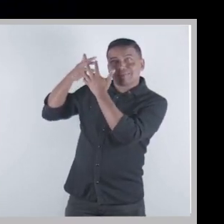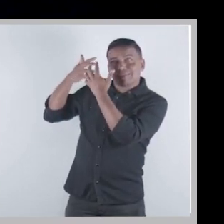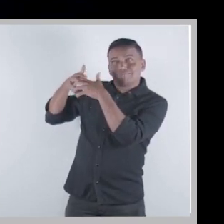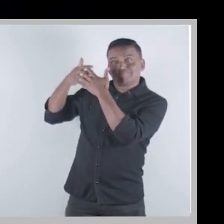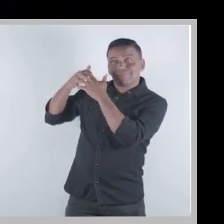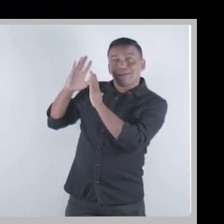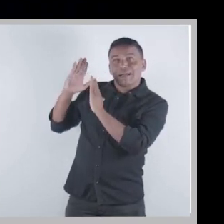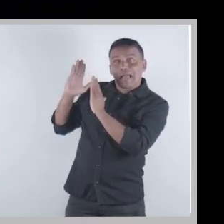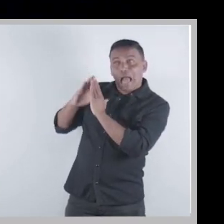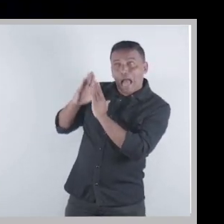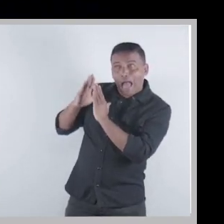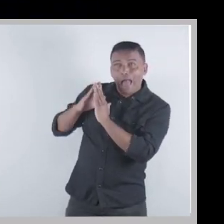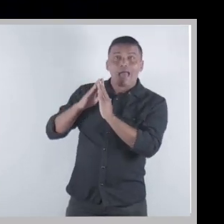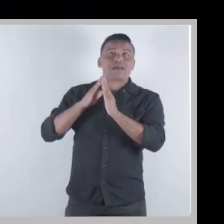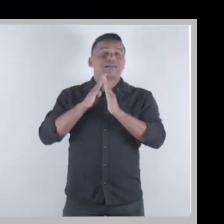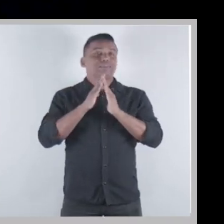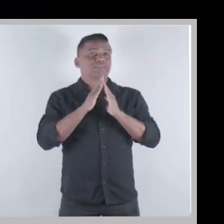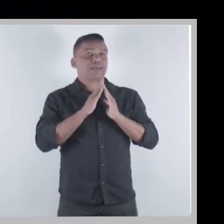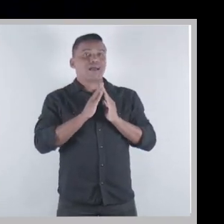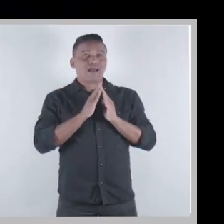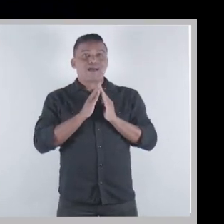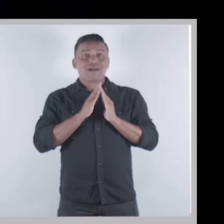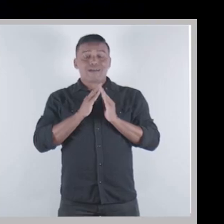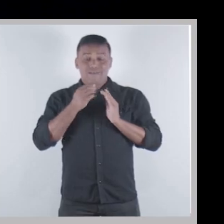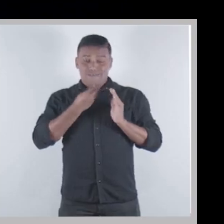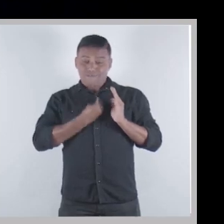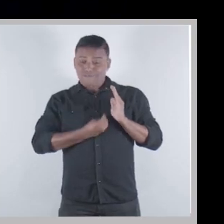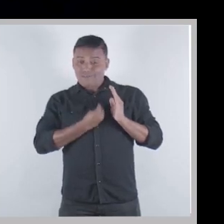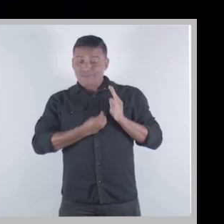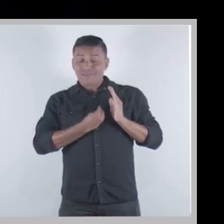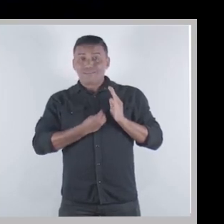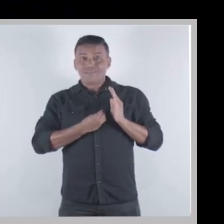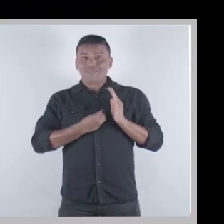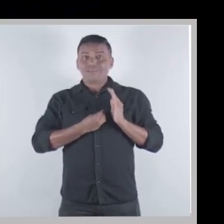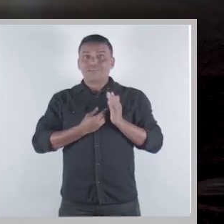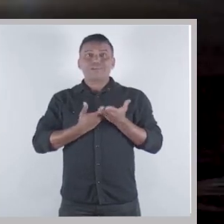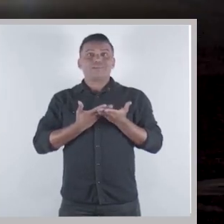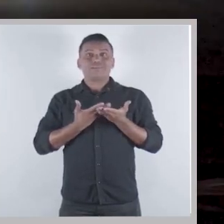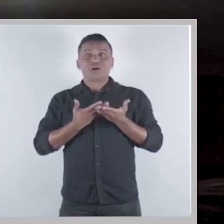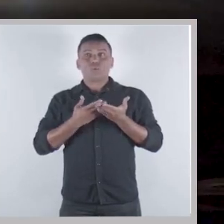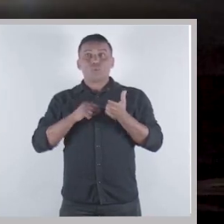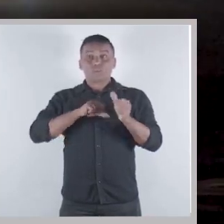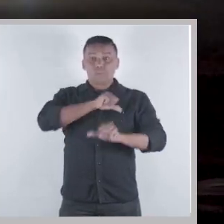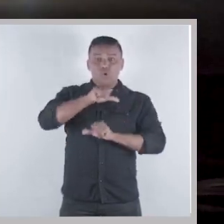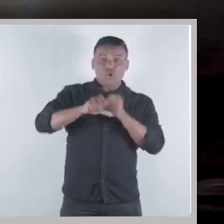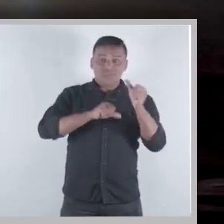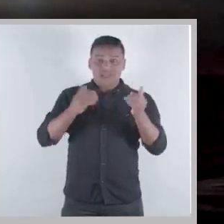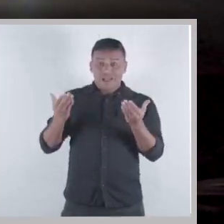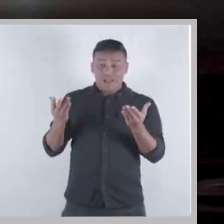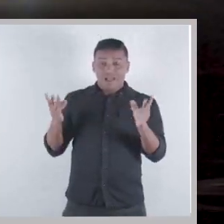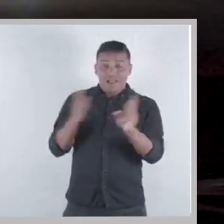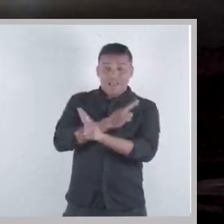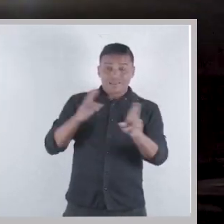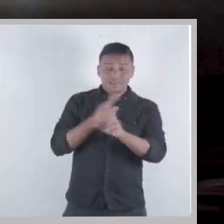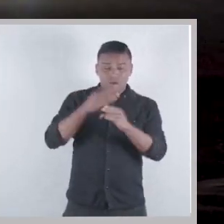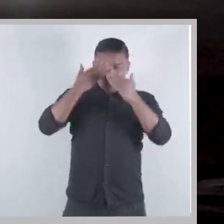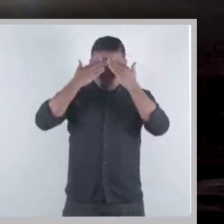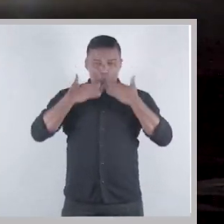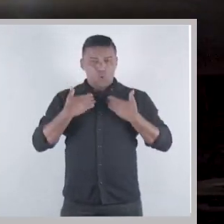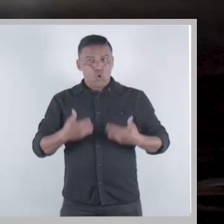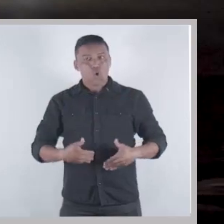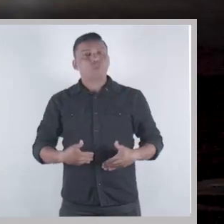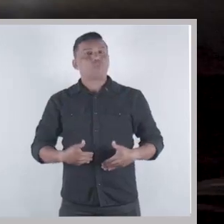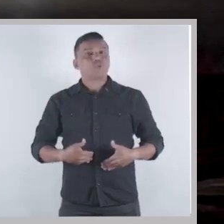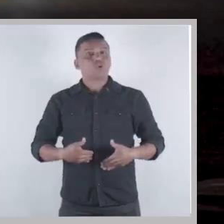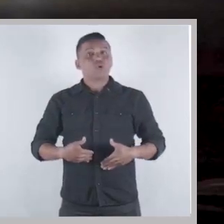da nossa morada, interfere no nosso corpo, nas nossas relações. São analogias